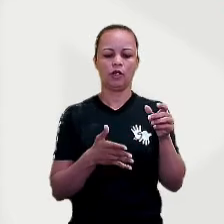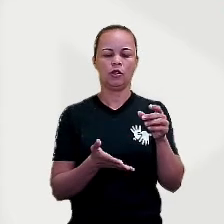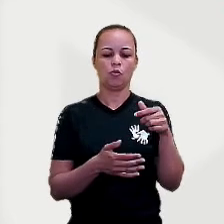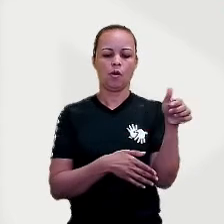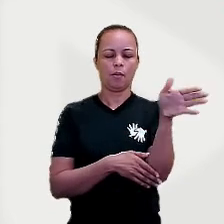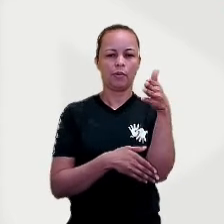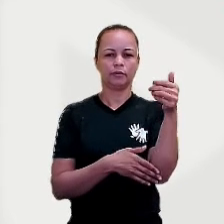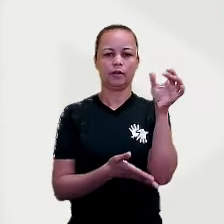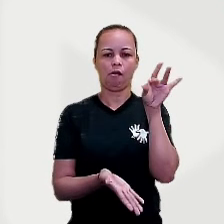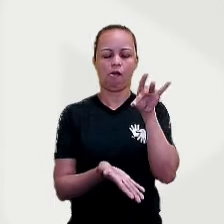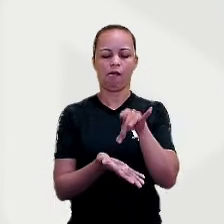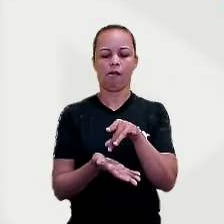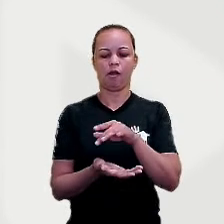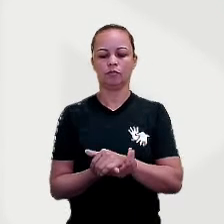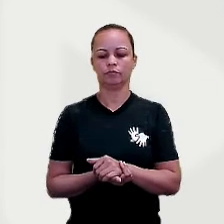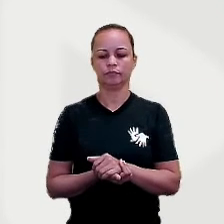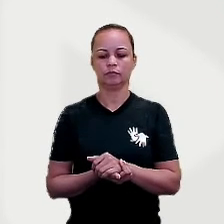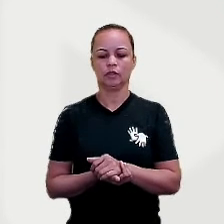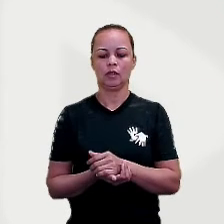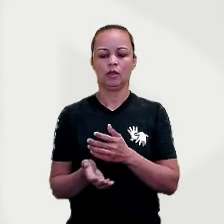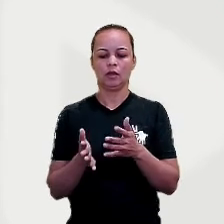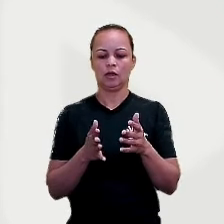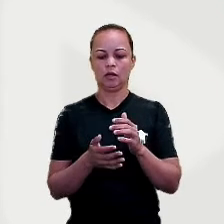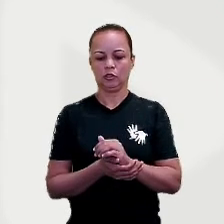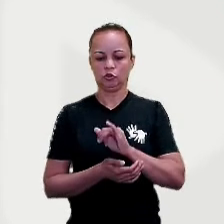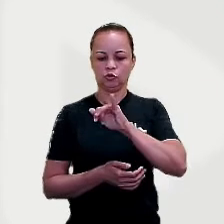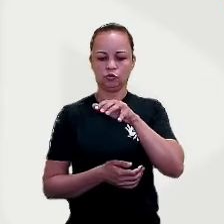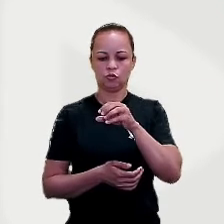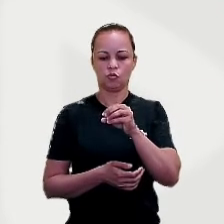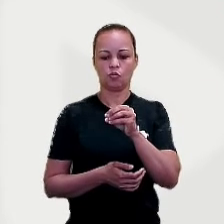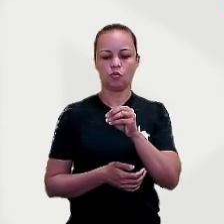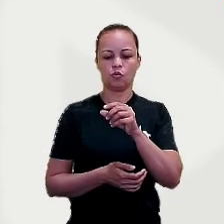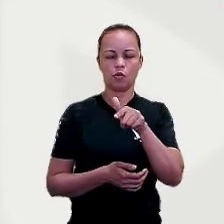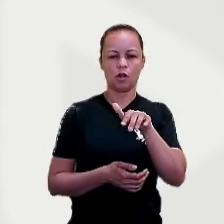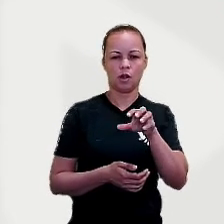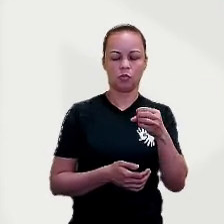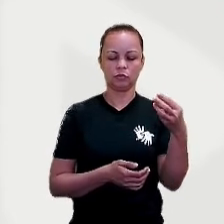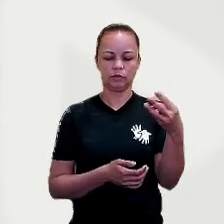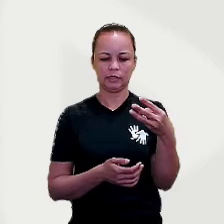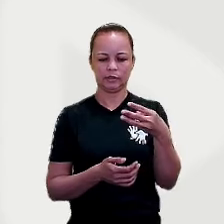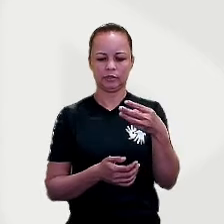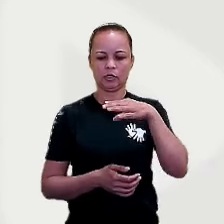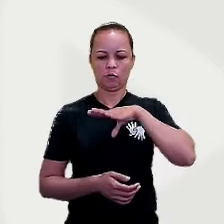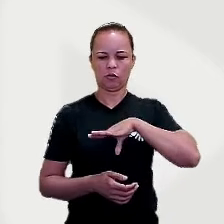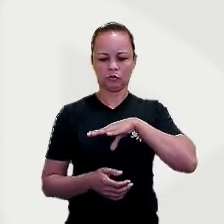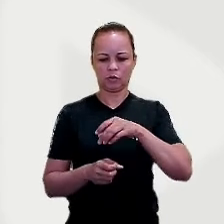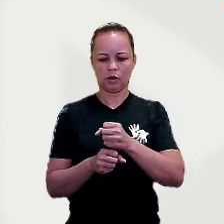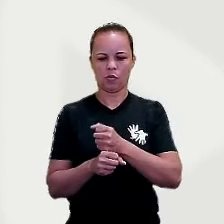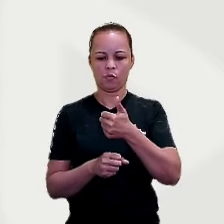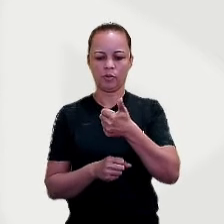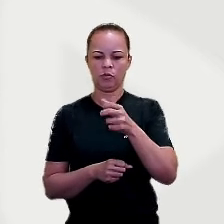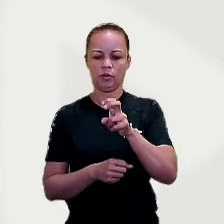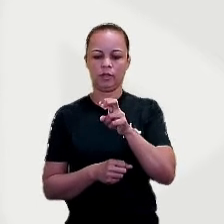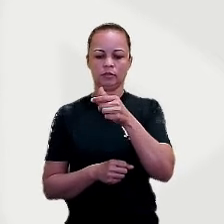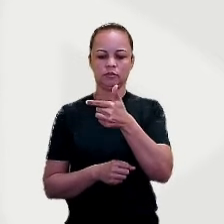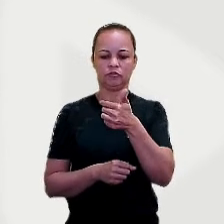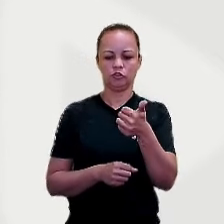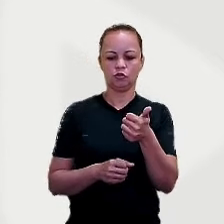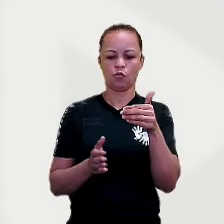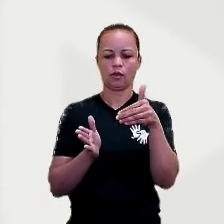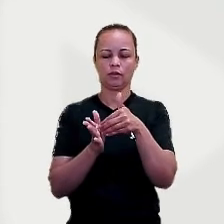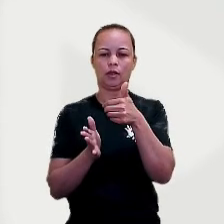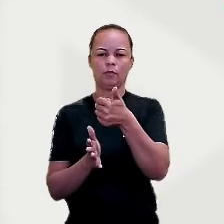João III de Portugal, entre 1521 e 1616. Bandeira